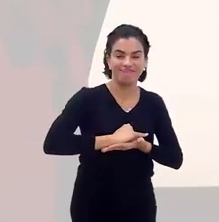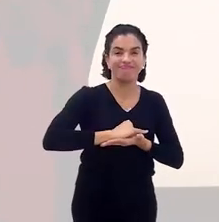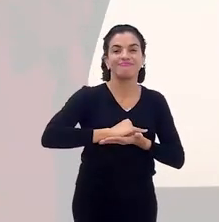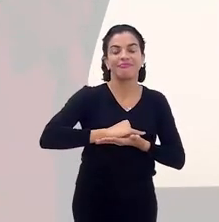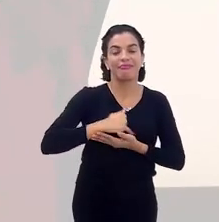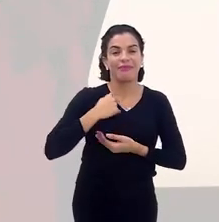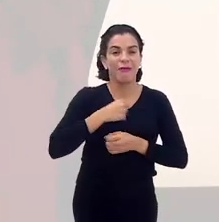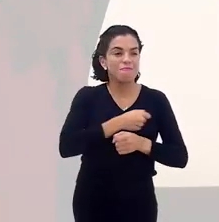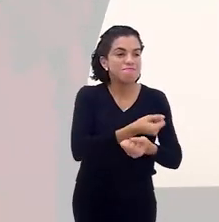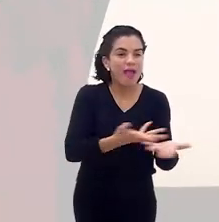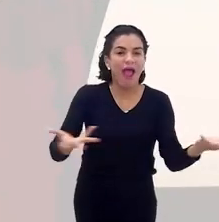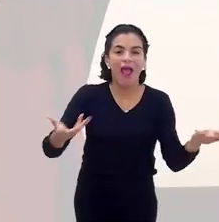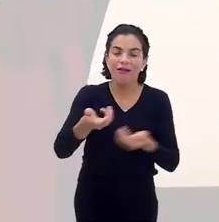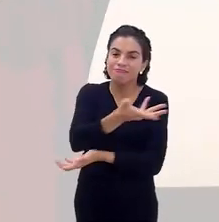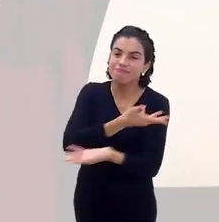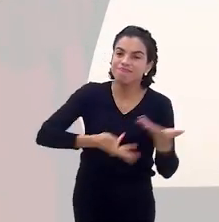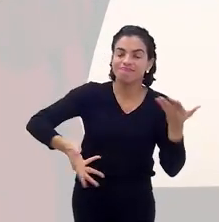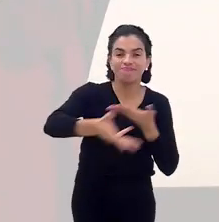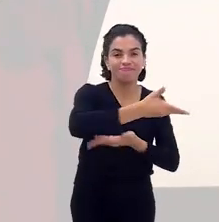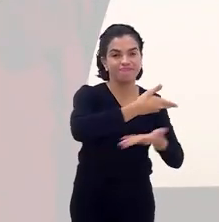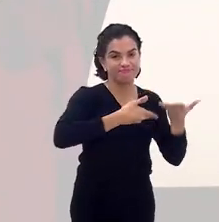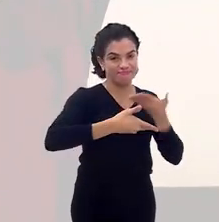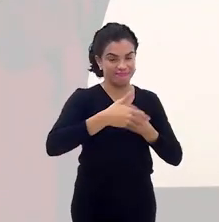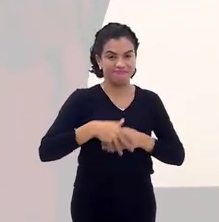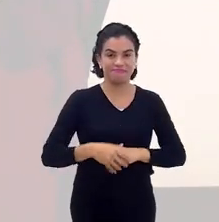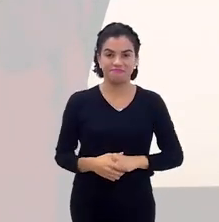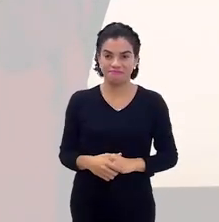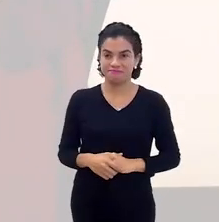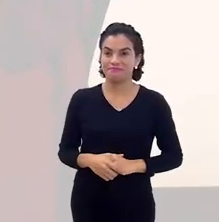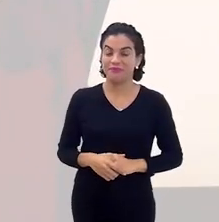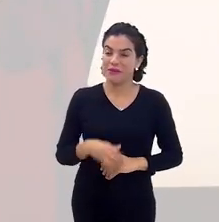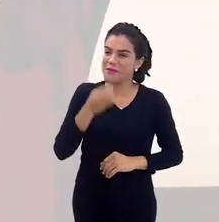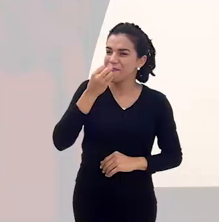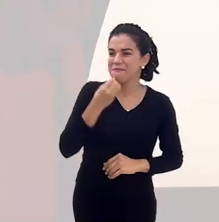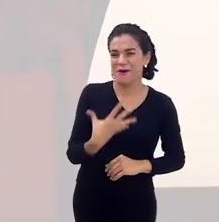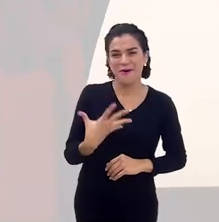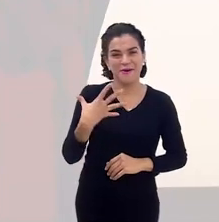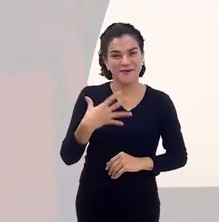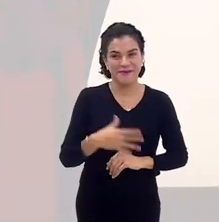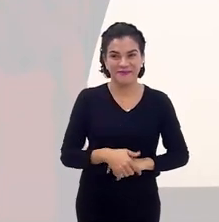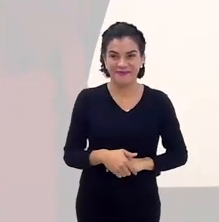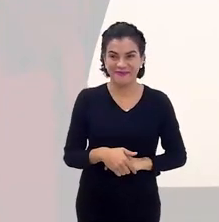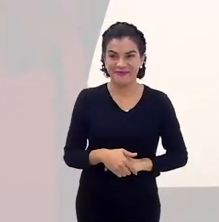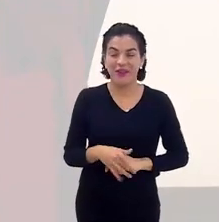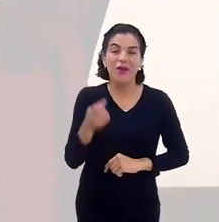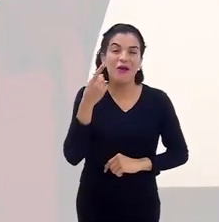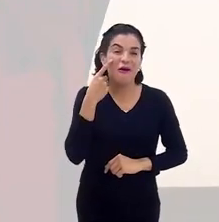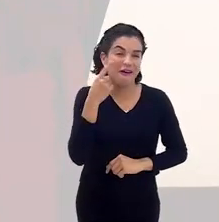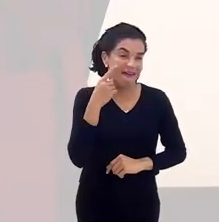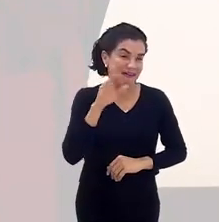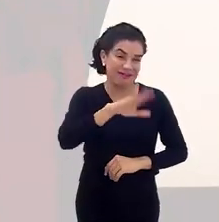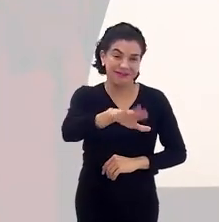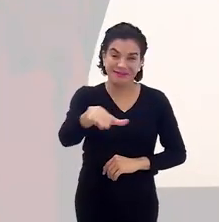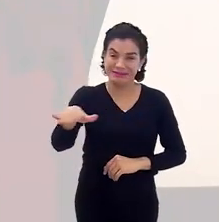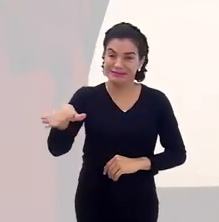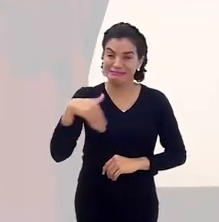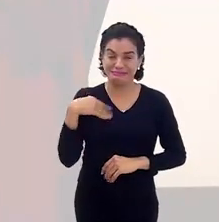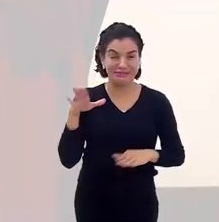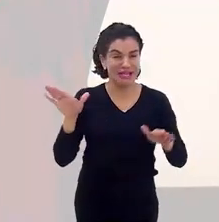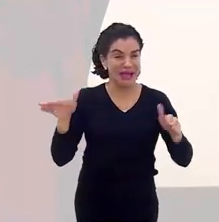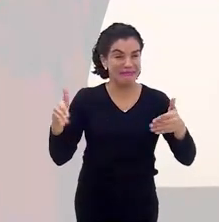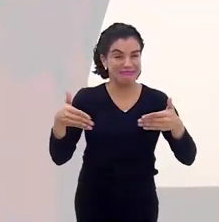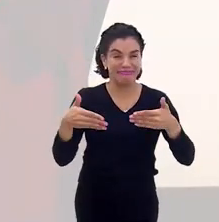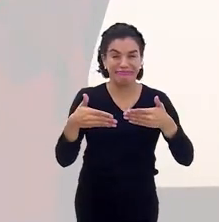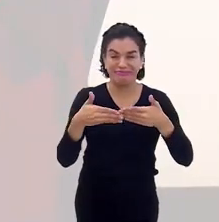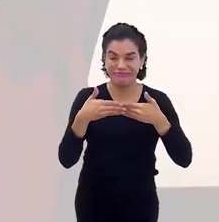saber como é, para realmente... encarar aqui, né? Que bom. E olha, gente,